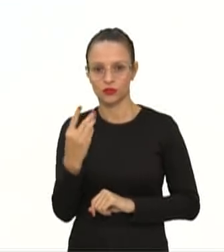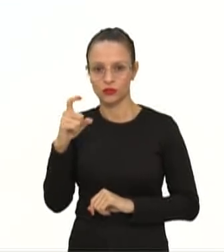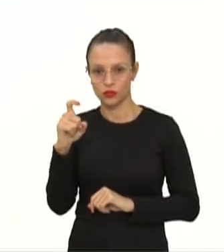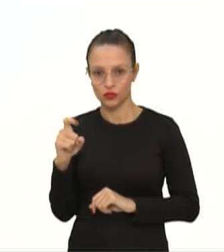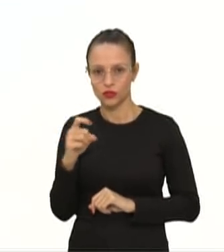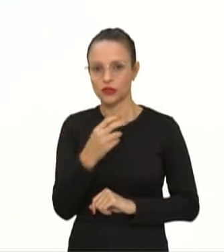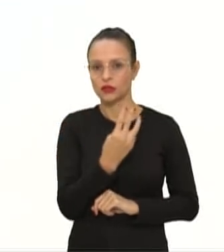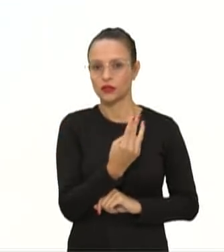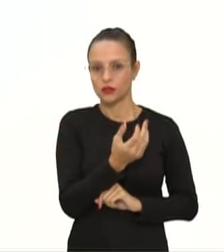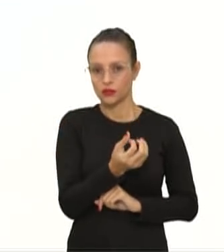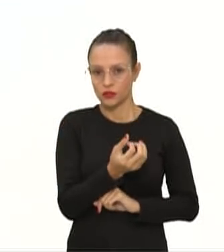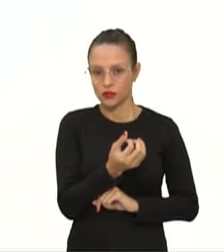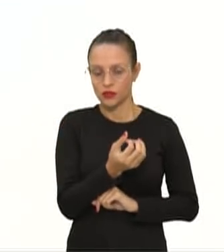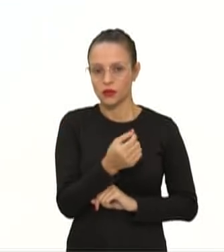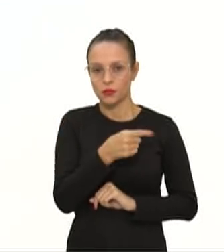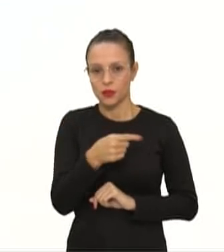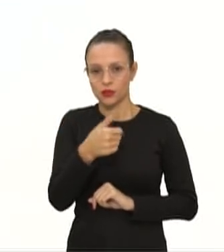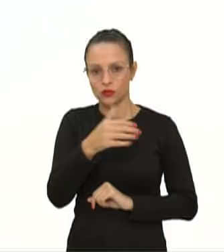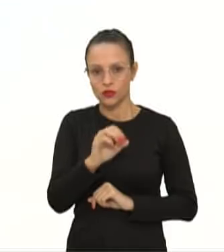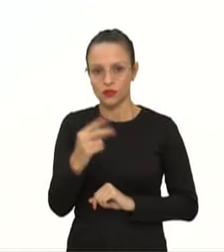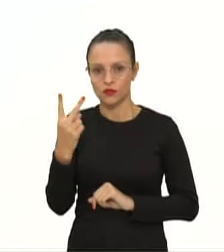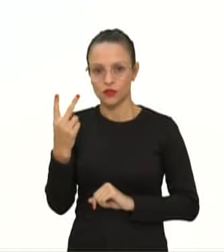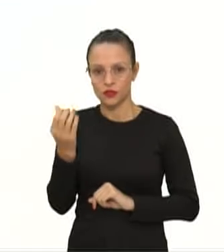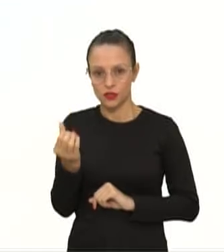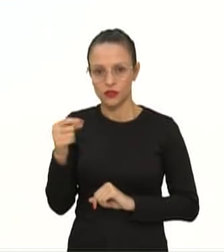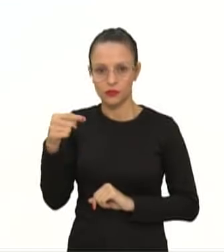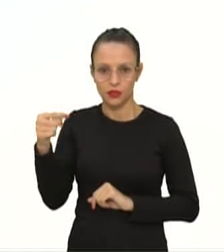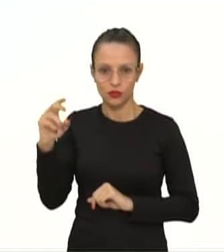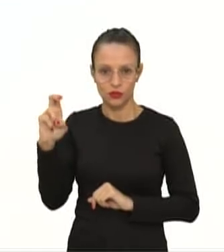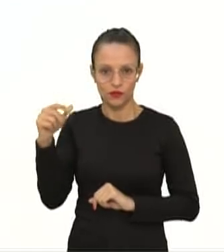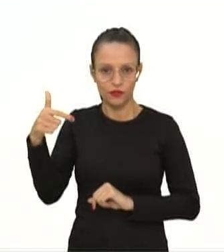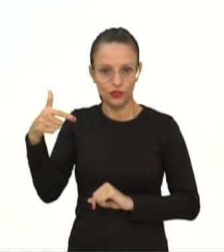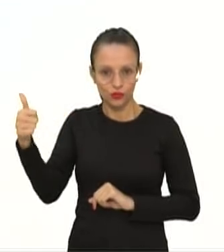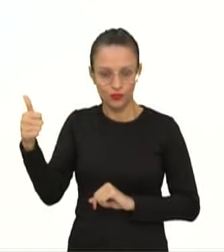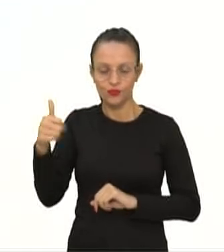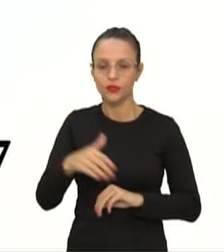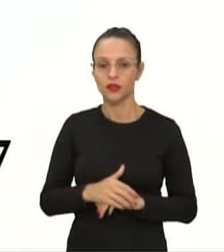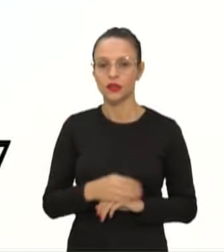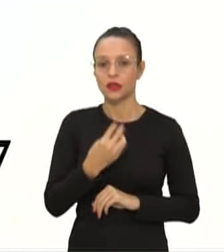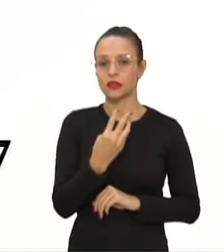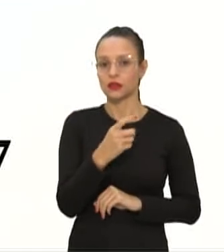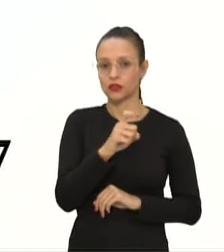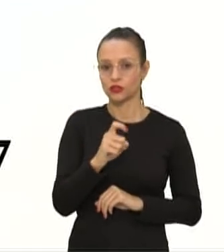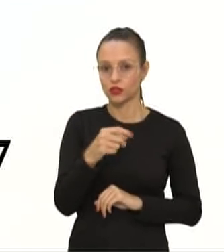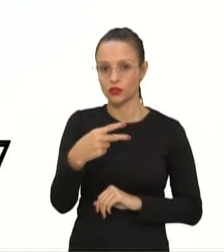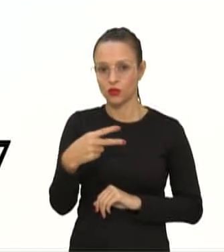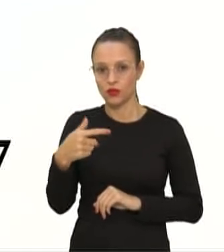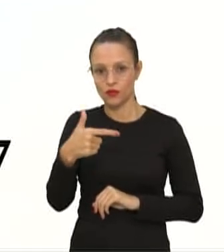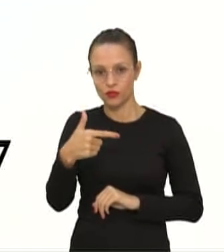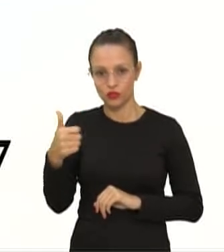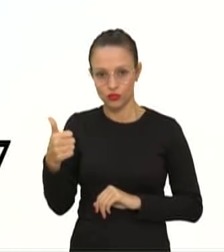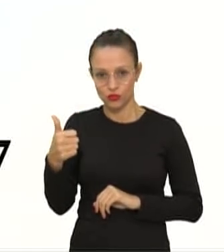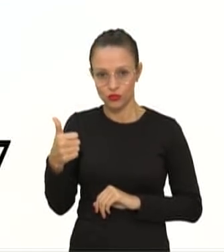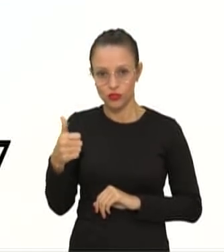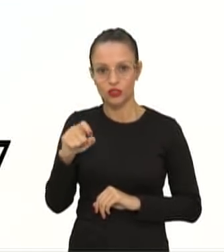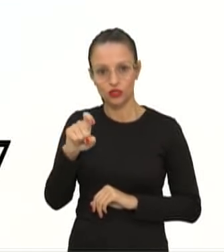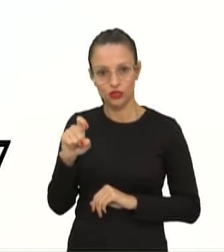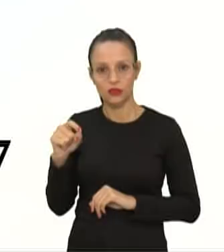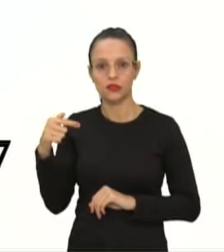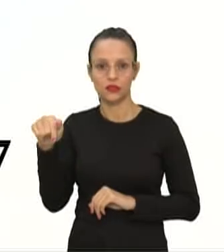36 menos 10 é 26. 26 menos 5 é 21. E se o 3x é igual a 21, meu x dá quanto? O x dá